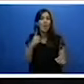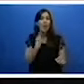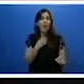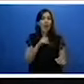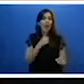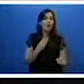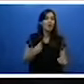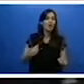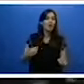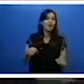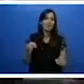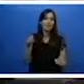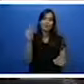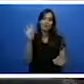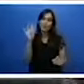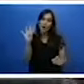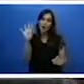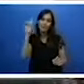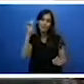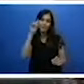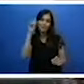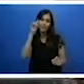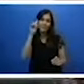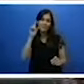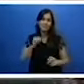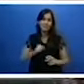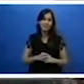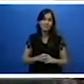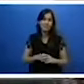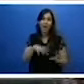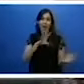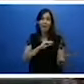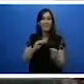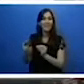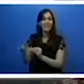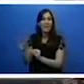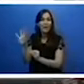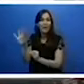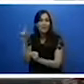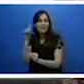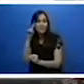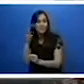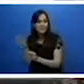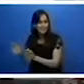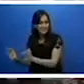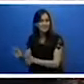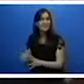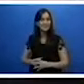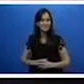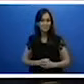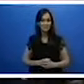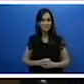555 picolés nesses 4 dias. Olha lá o restante da resposta. Tudo certo?